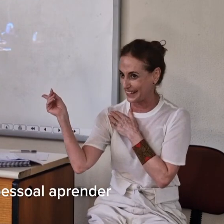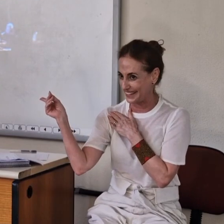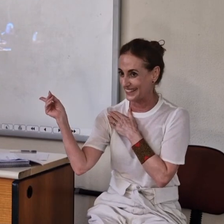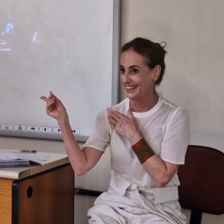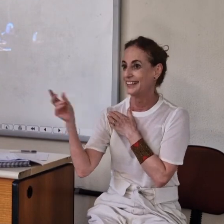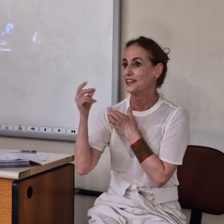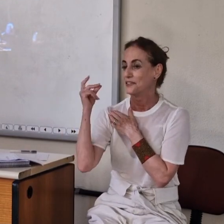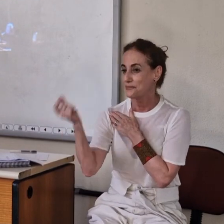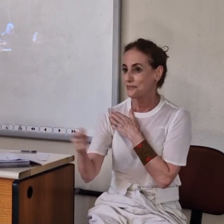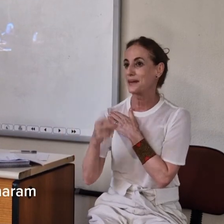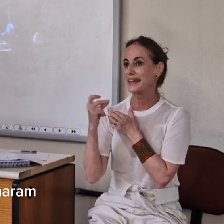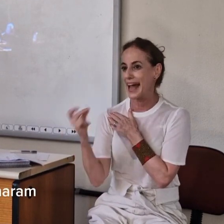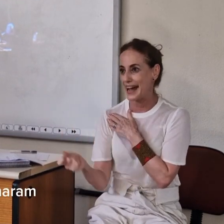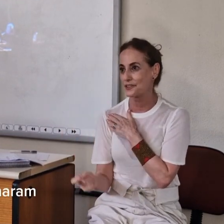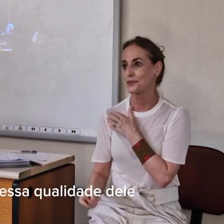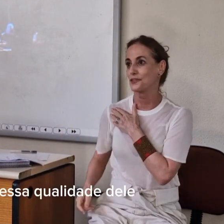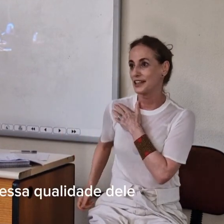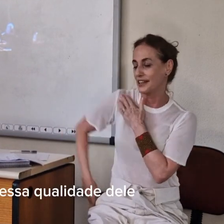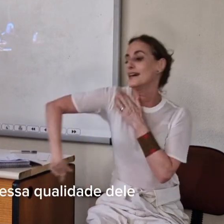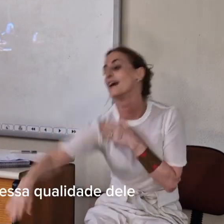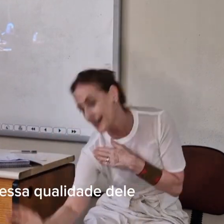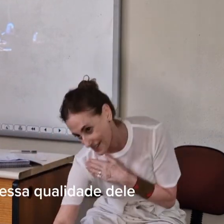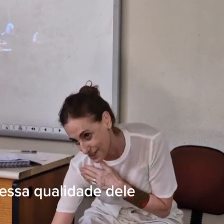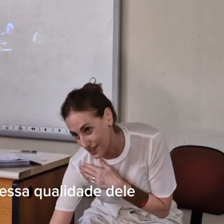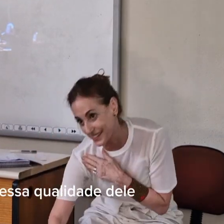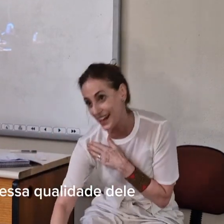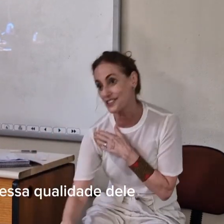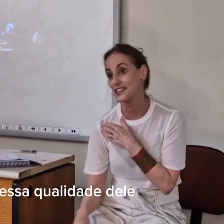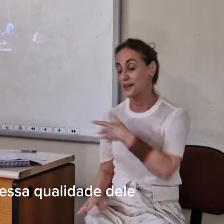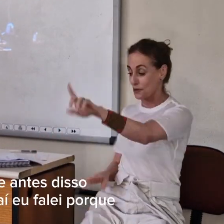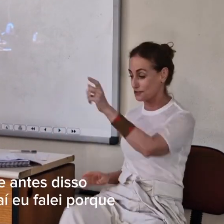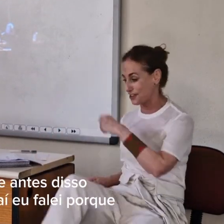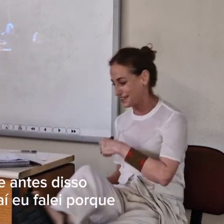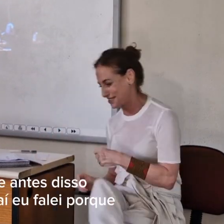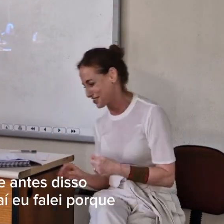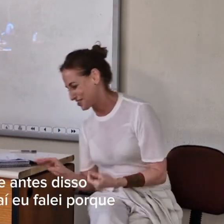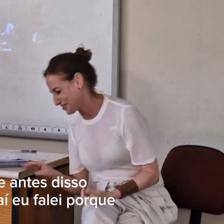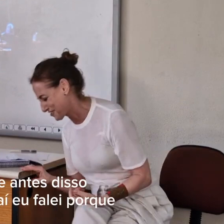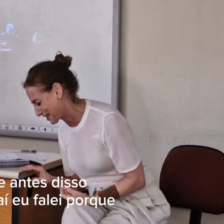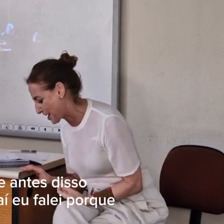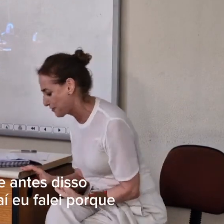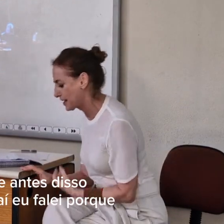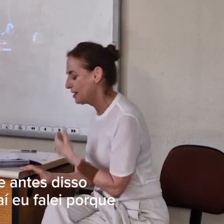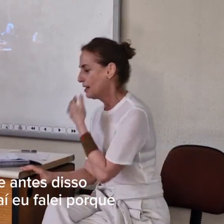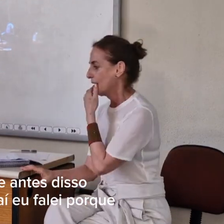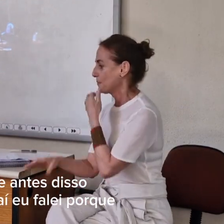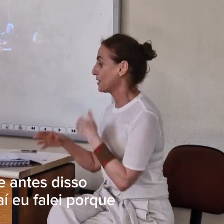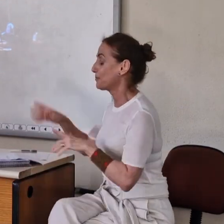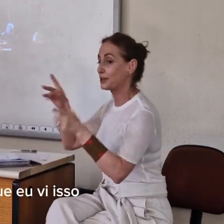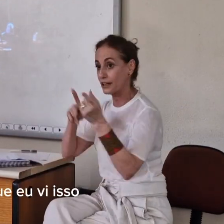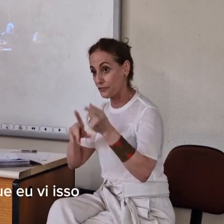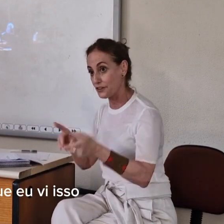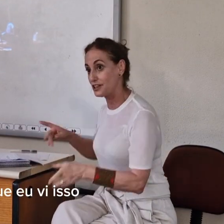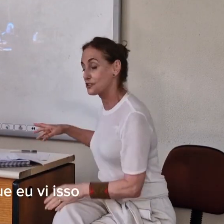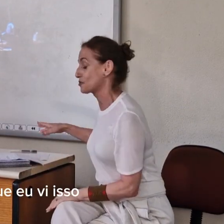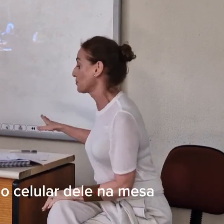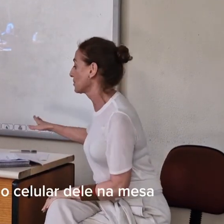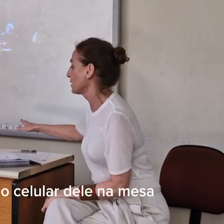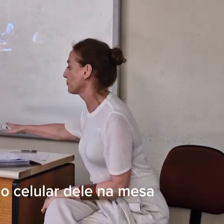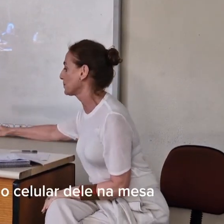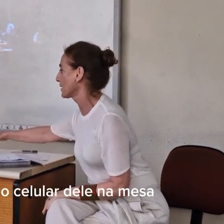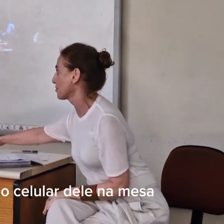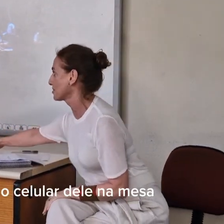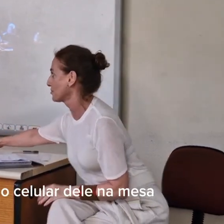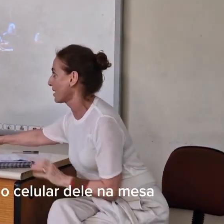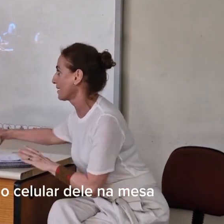pessoal aprender. Penário, porque queria essa qualidade dele. Bom, só que antes disso eu vou contar. Eu falei, por que eu vi isso?